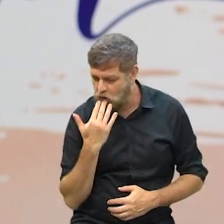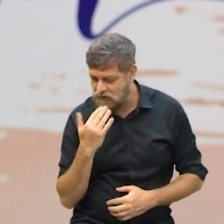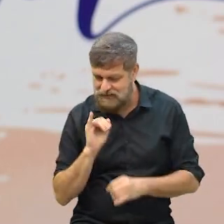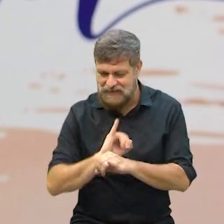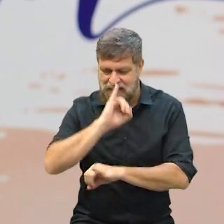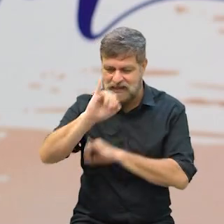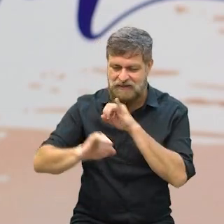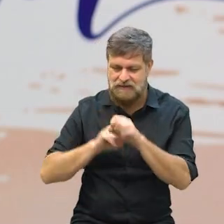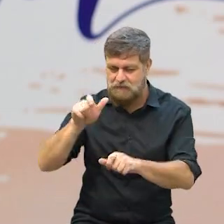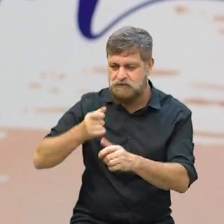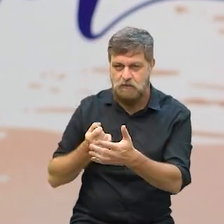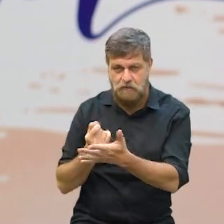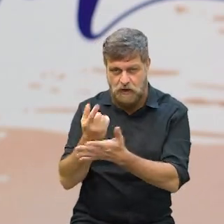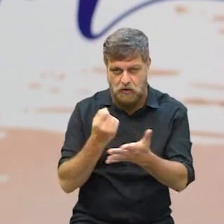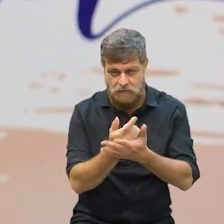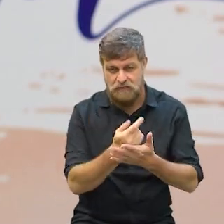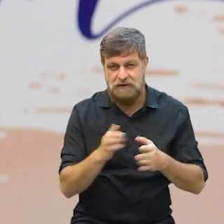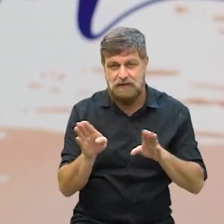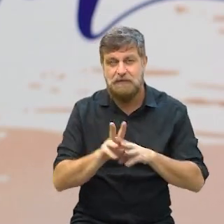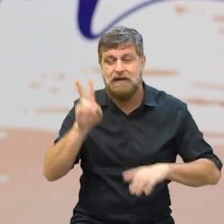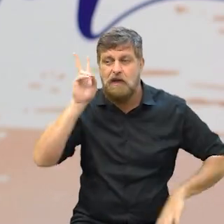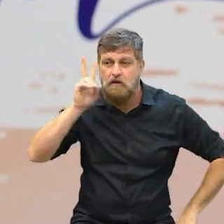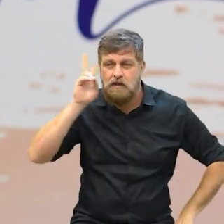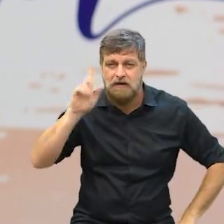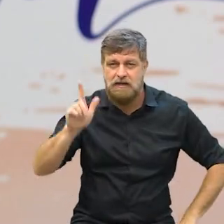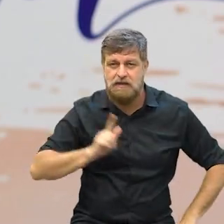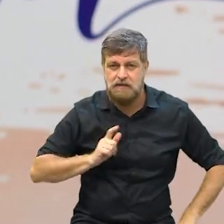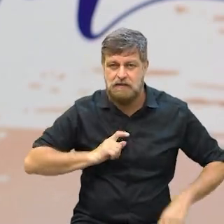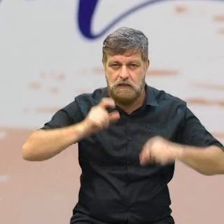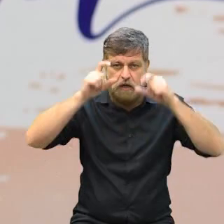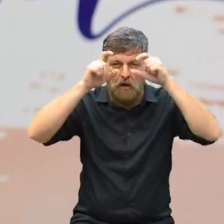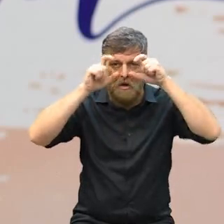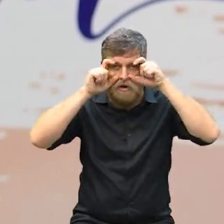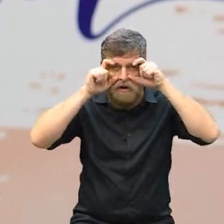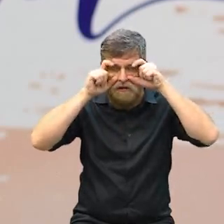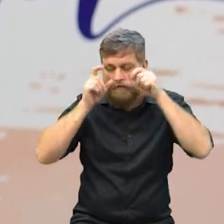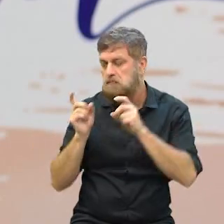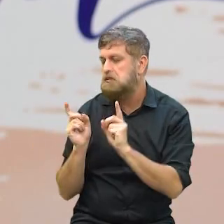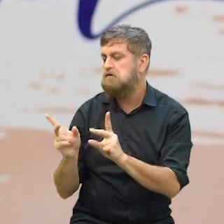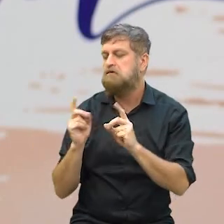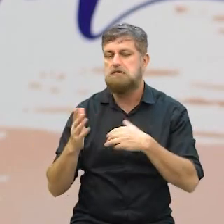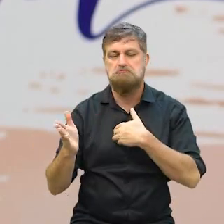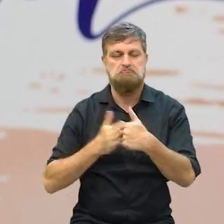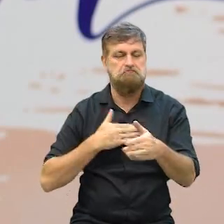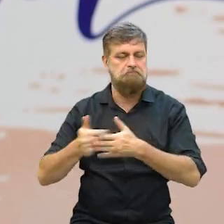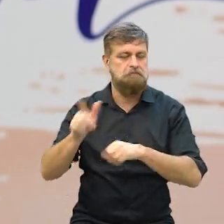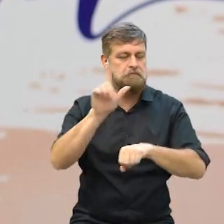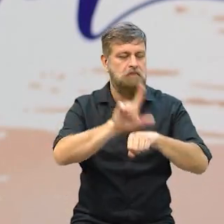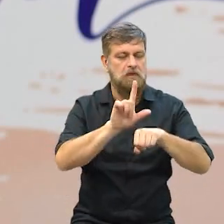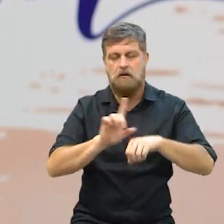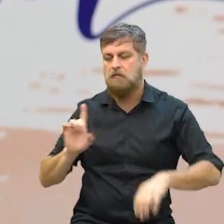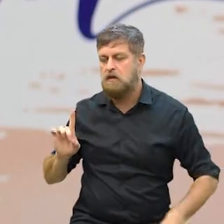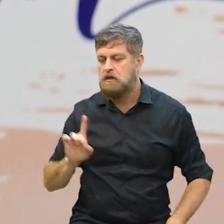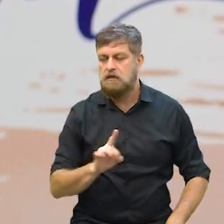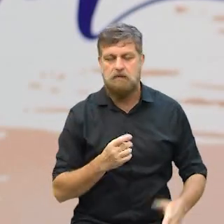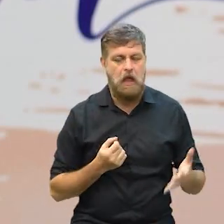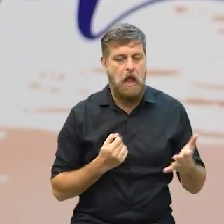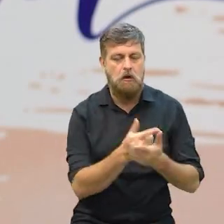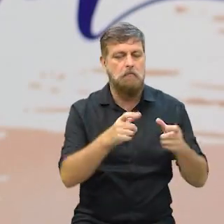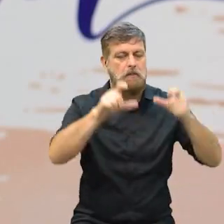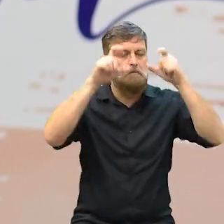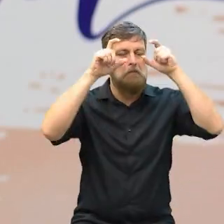muita gente compra pela internet, mas também eu lembrei agora que tem óculos que vendem assim em lojas, a pessoa vai lá,